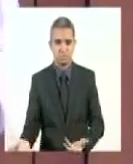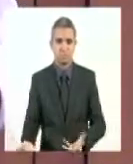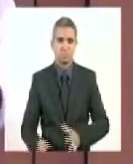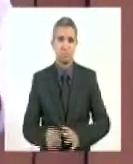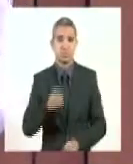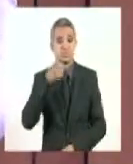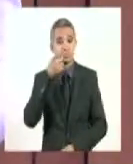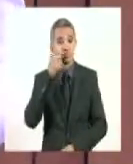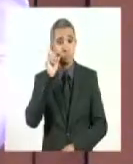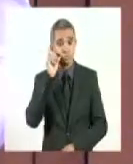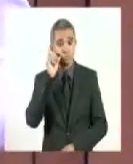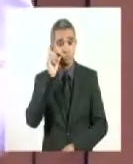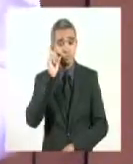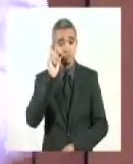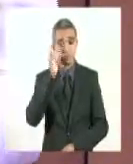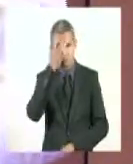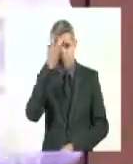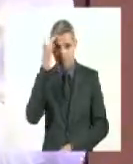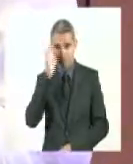ontem, fui acusada